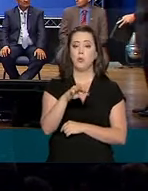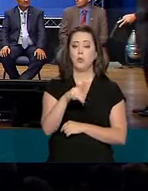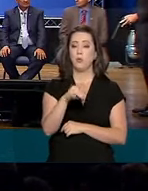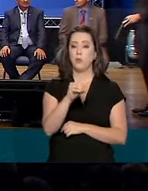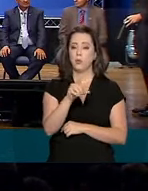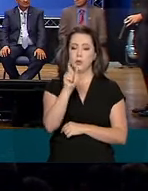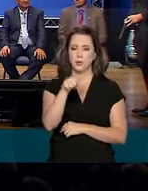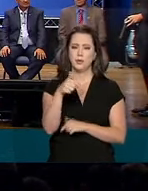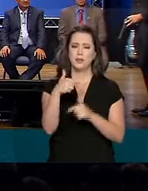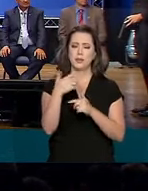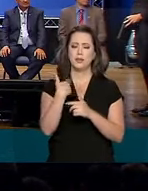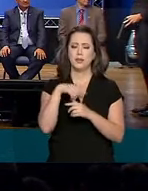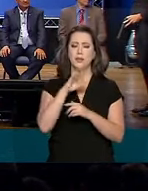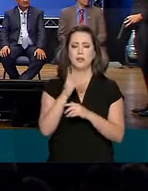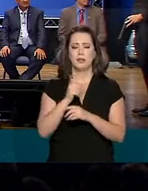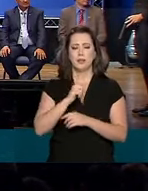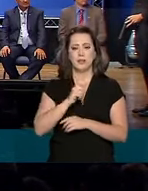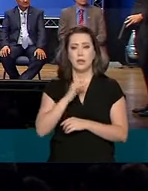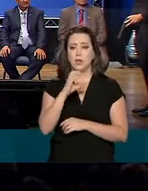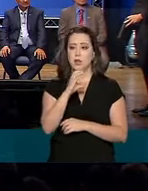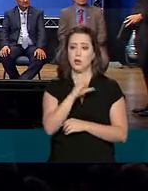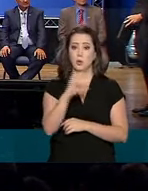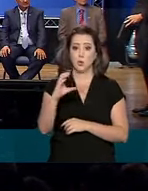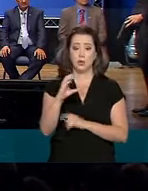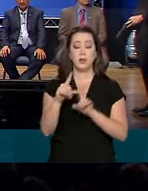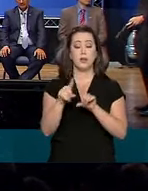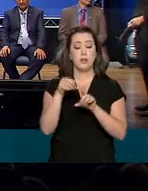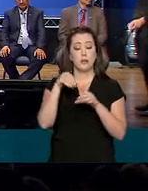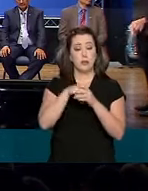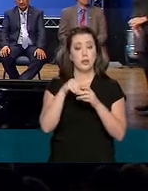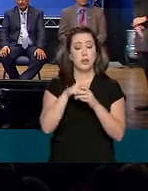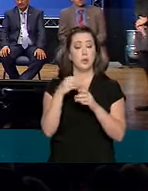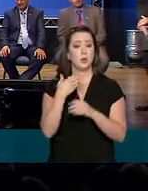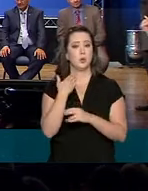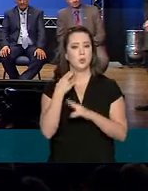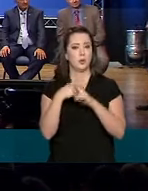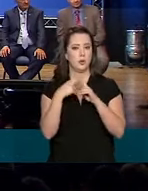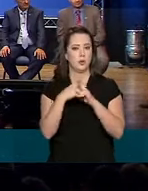Caixa, para assinar o contrato Giro Caixa Transportes.